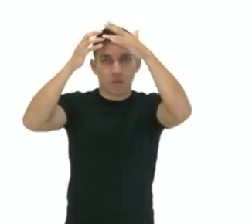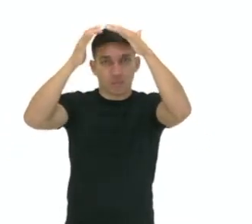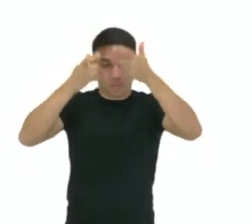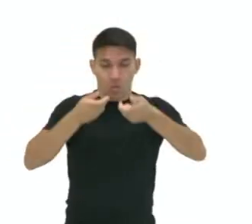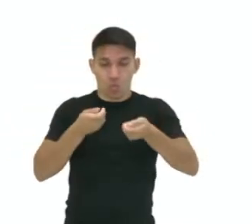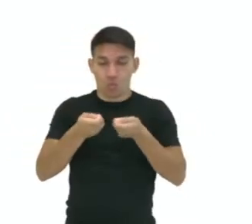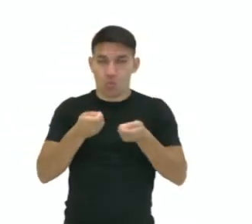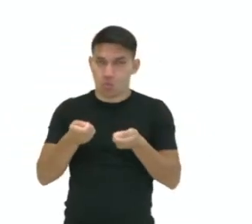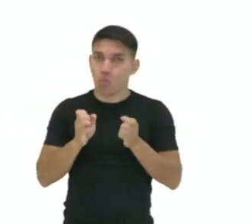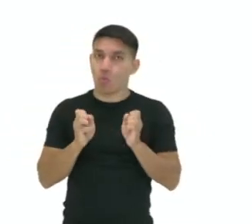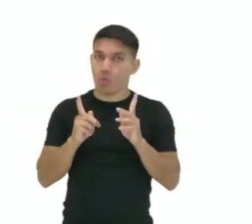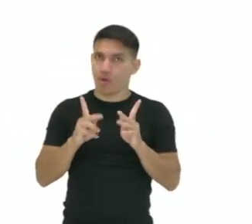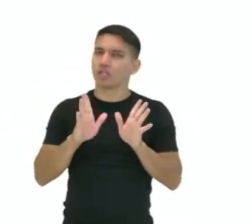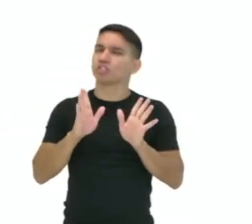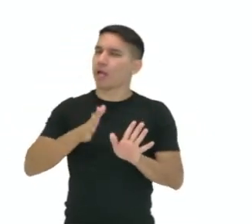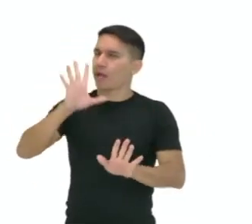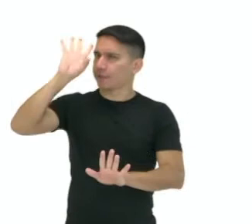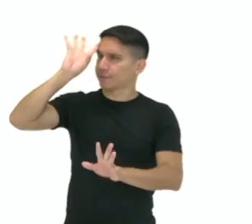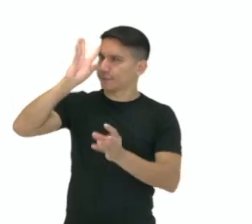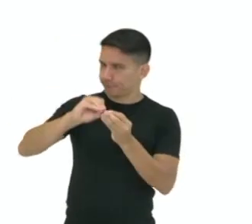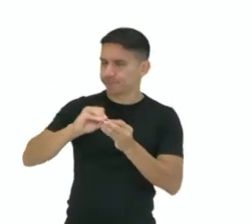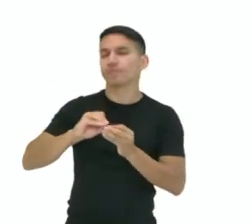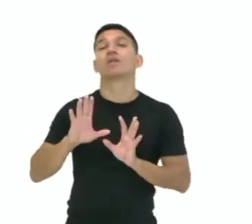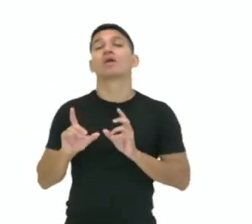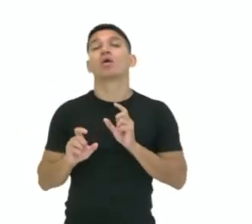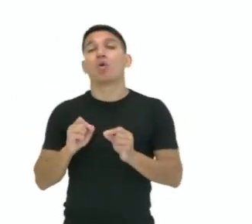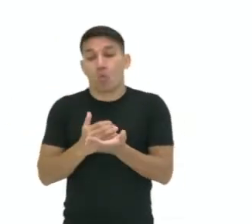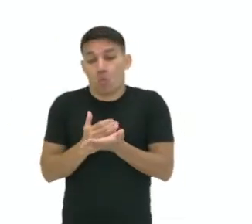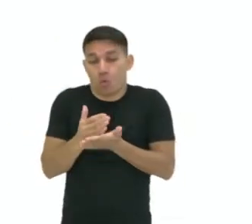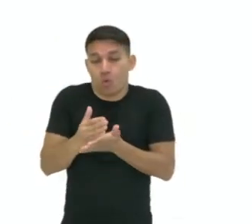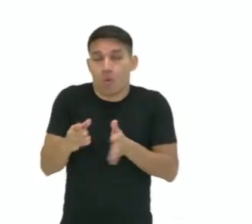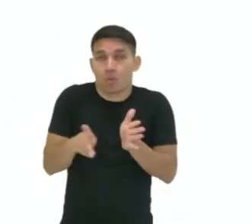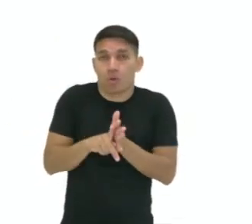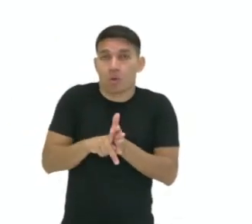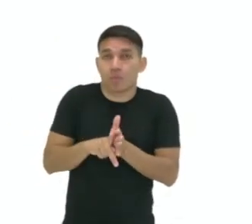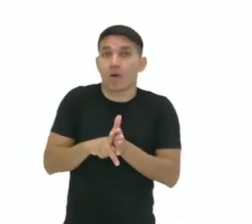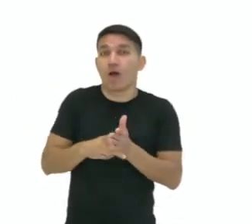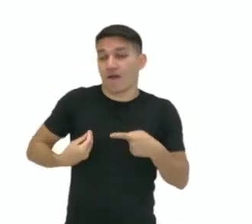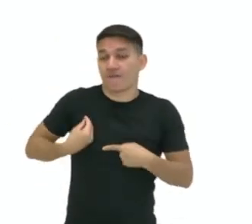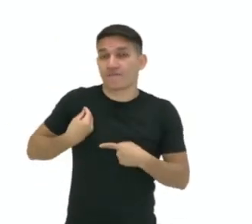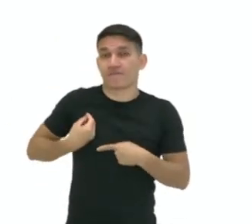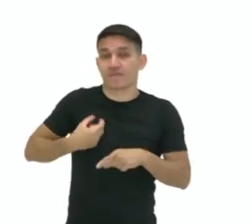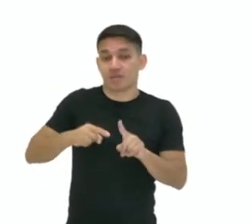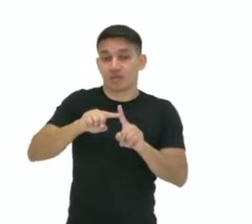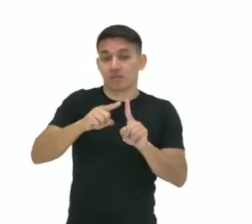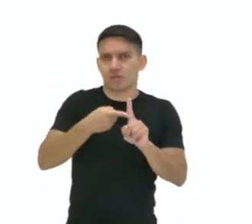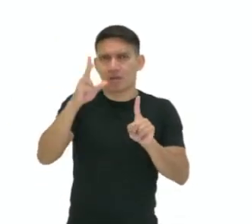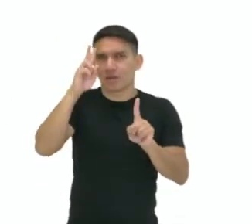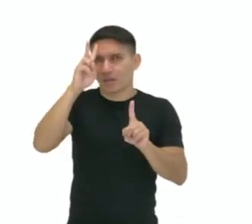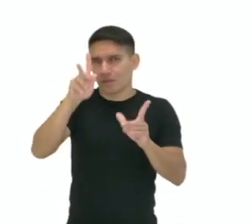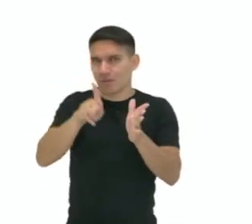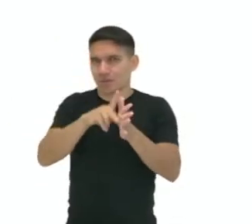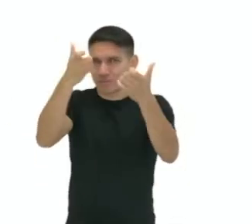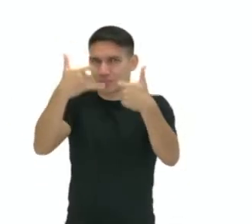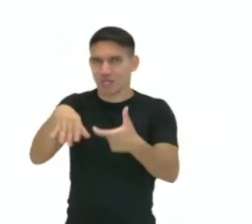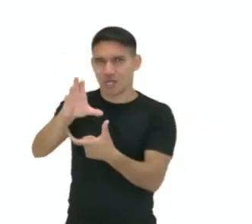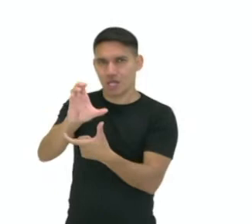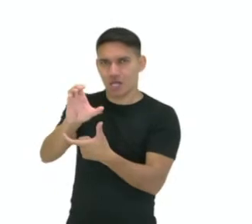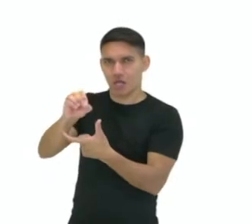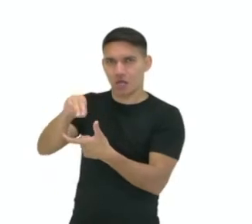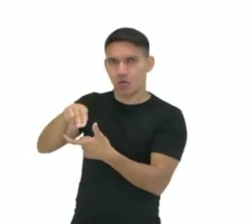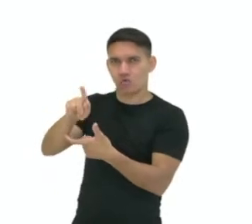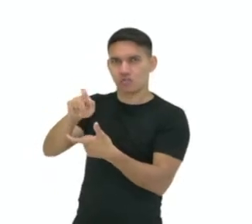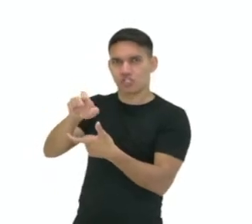motores. Ok, já entendi. Que se inicia na vida fetal. Lembra que eu falei que era congênita?